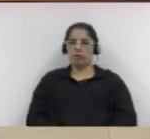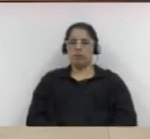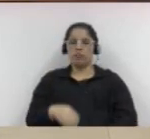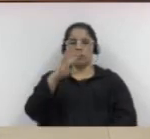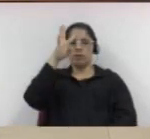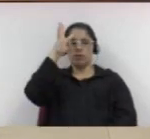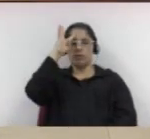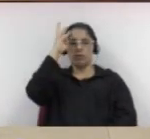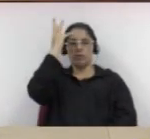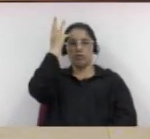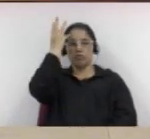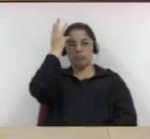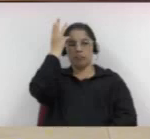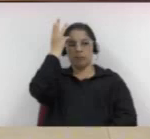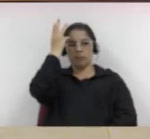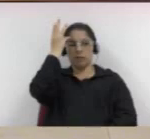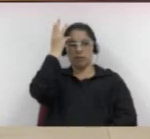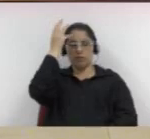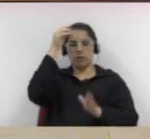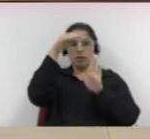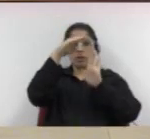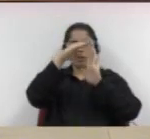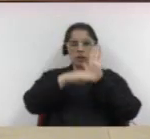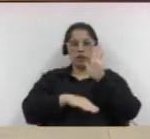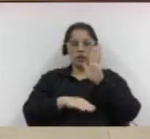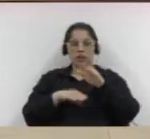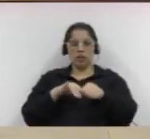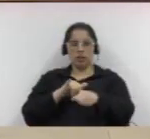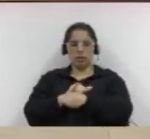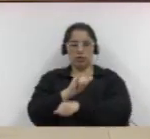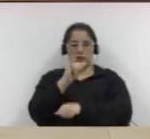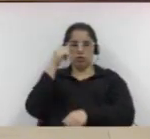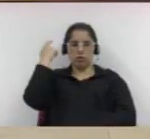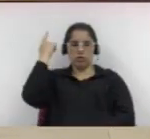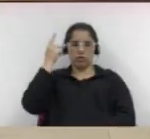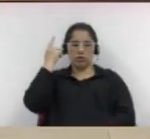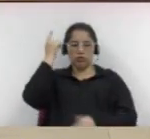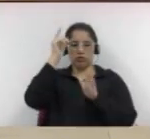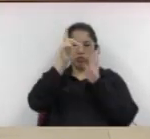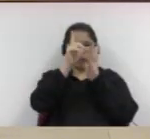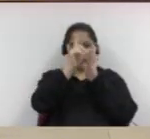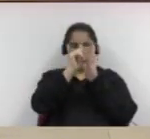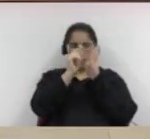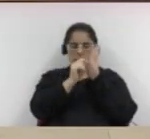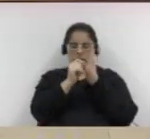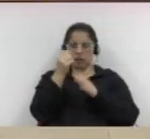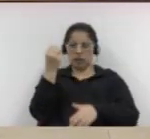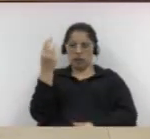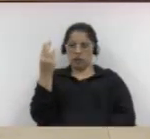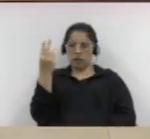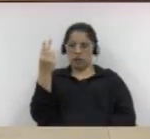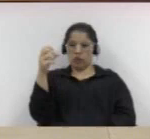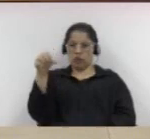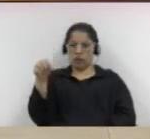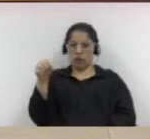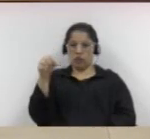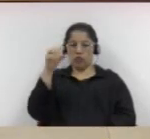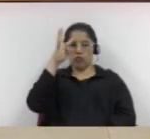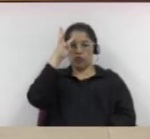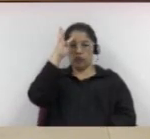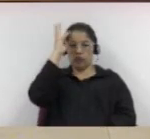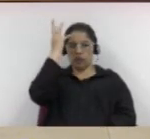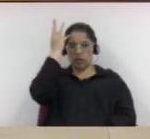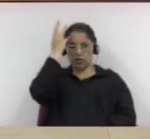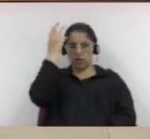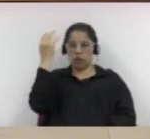Requerimento de abono de falta do vereador. Artigo 329, resolução